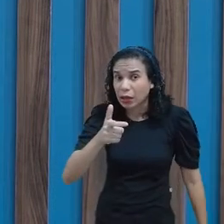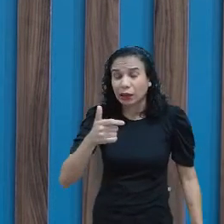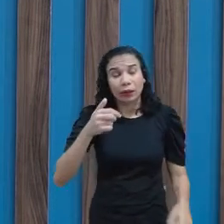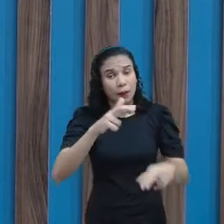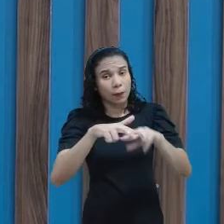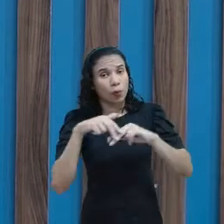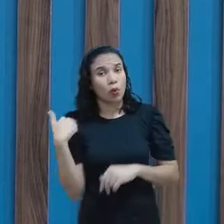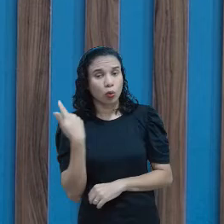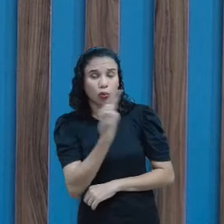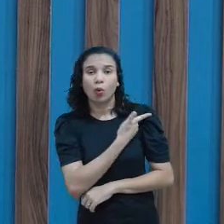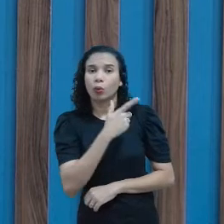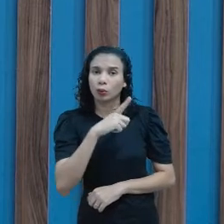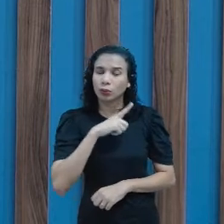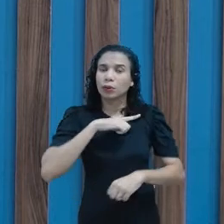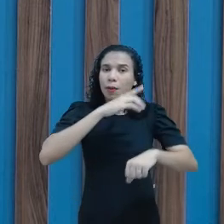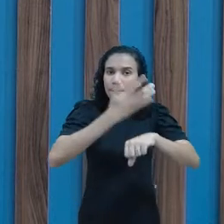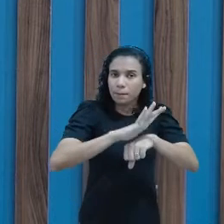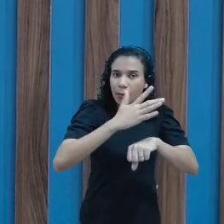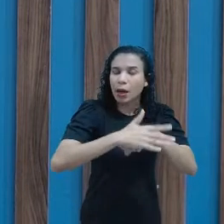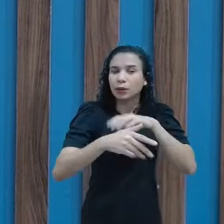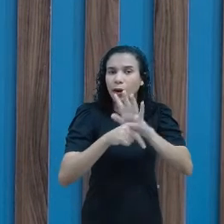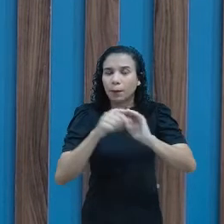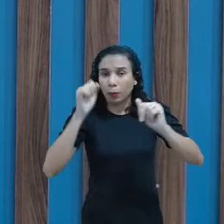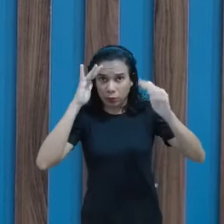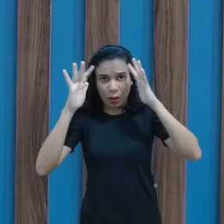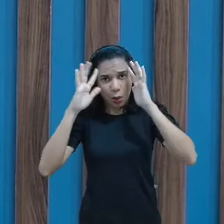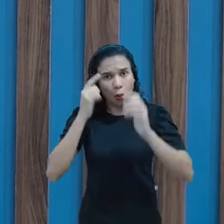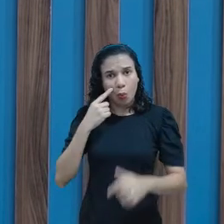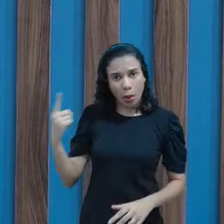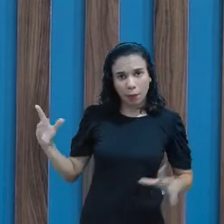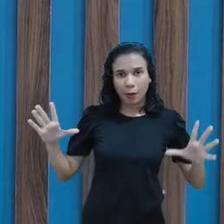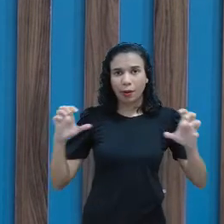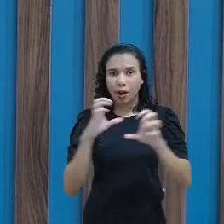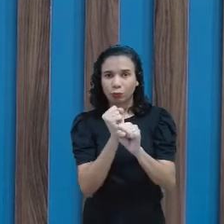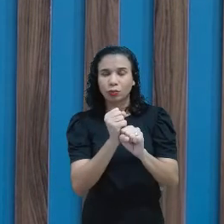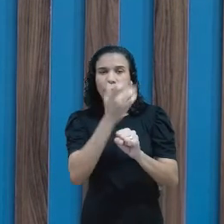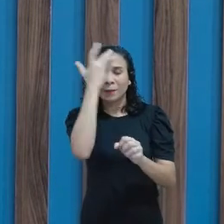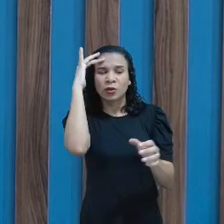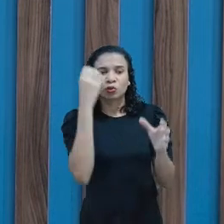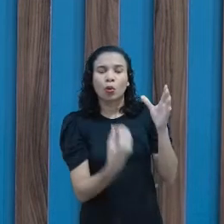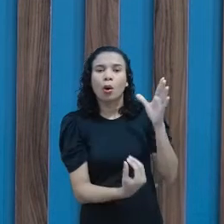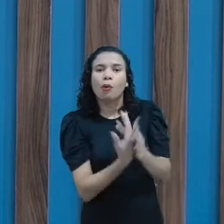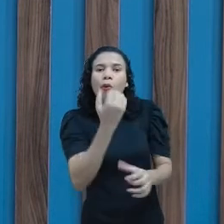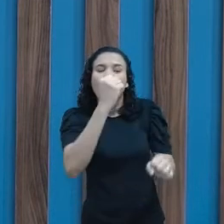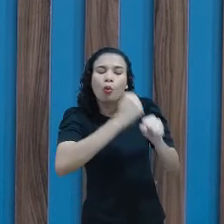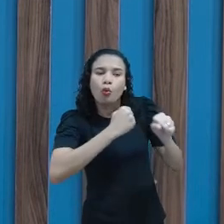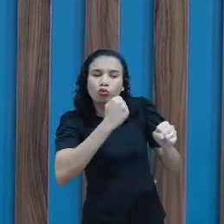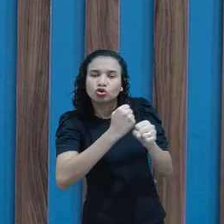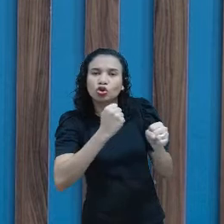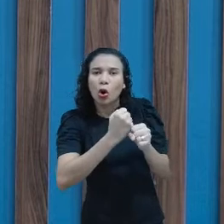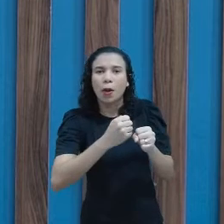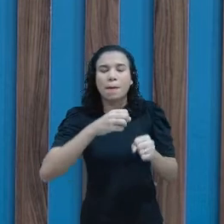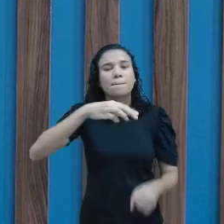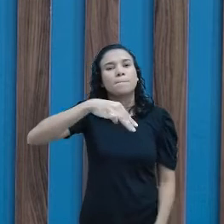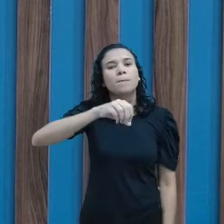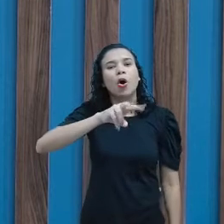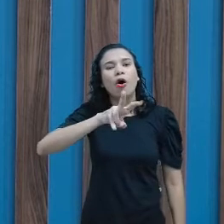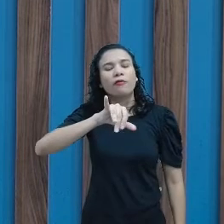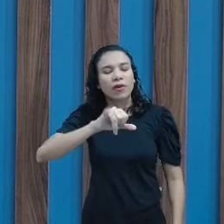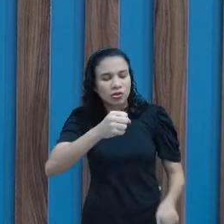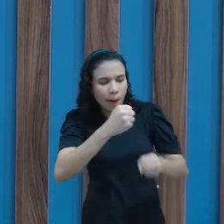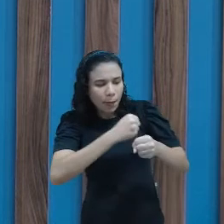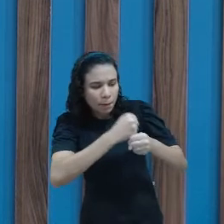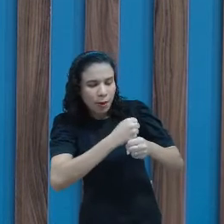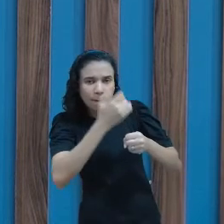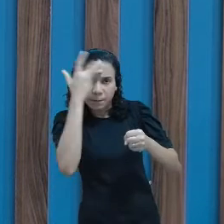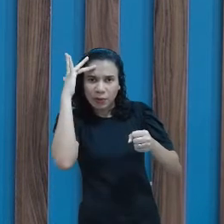gente encontra aplicações do Teorema de Pitágoras para quem constrói imóveis, para o marceneiro, também utiliza o Teorema de Pitágoras, como